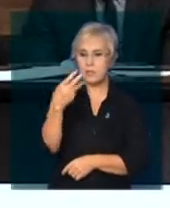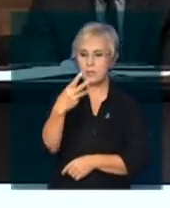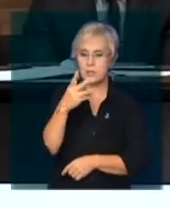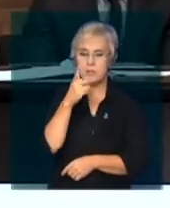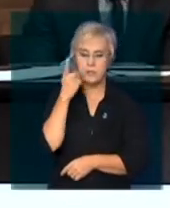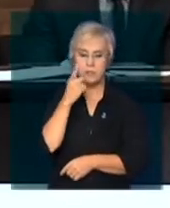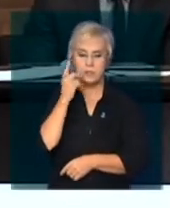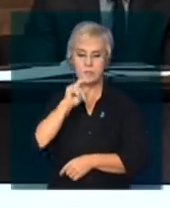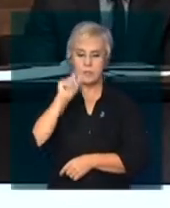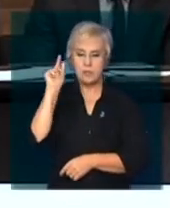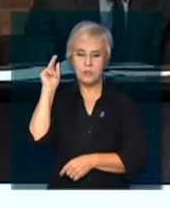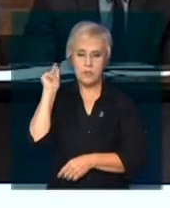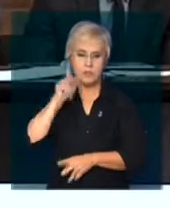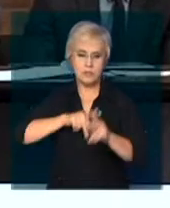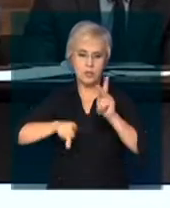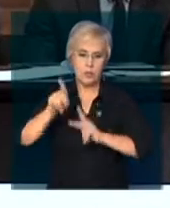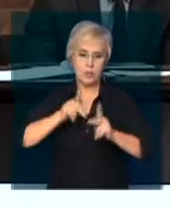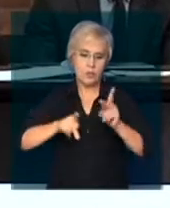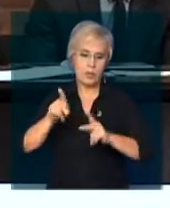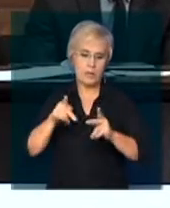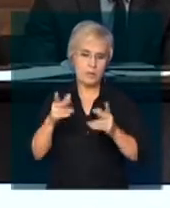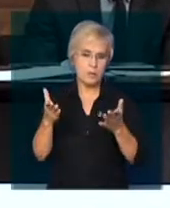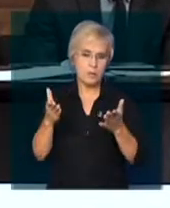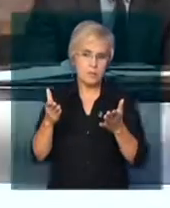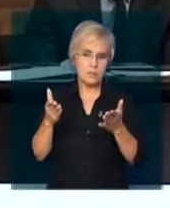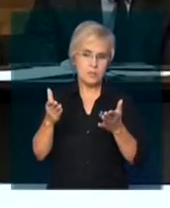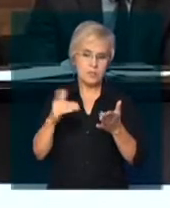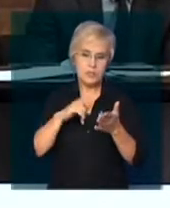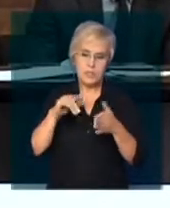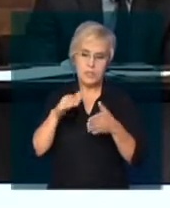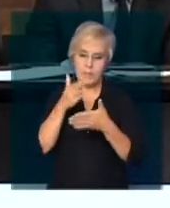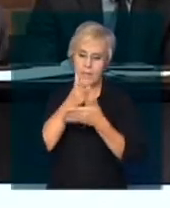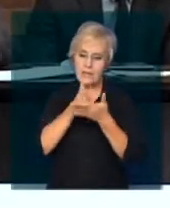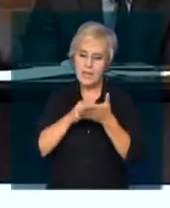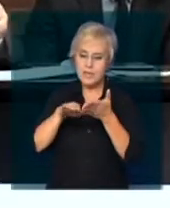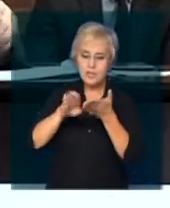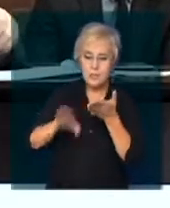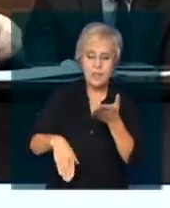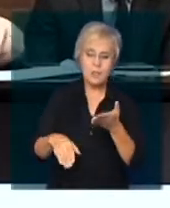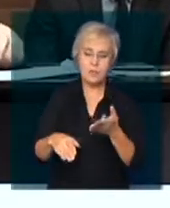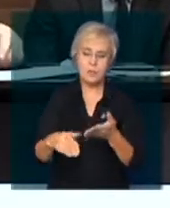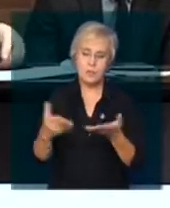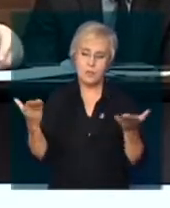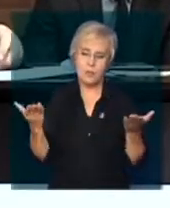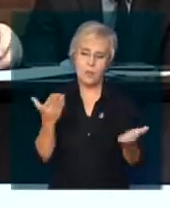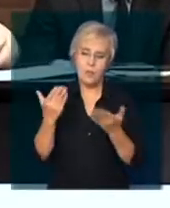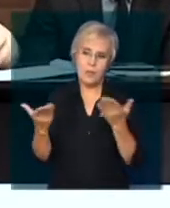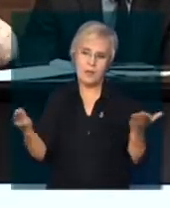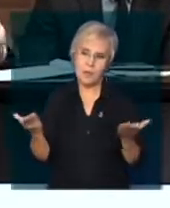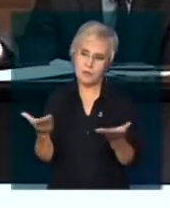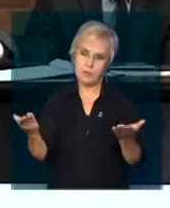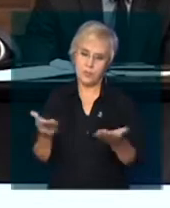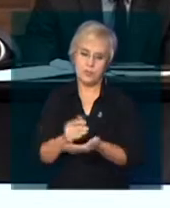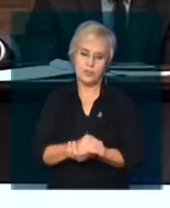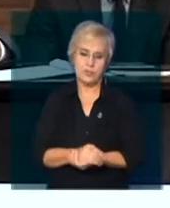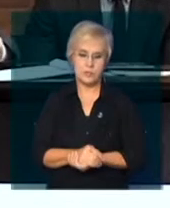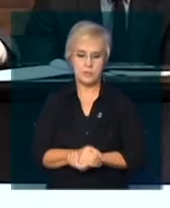que a população era muito menos da metade do que ela hoje. Então, há uma discussão. Essa discussão, eu acho que pode ser feita na reforma